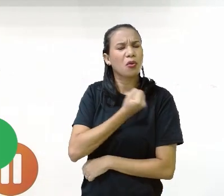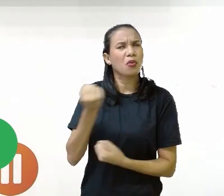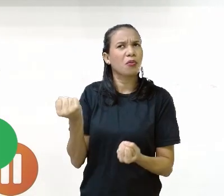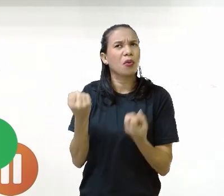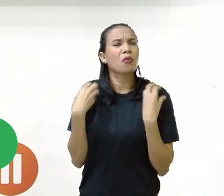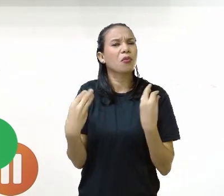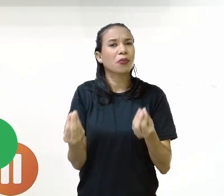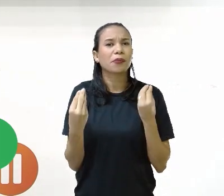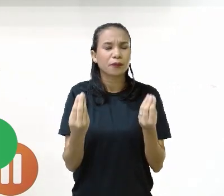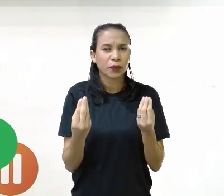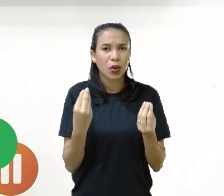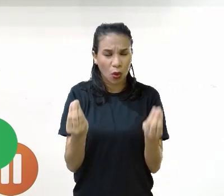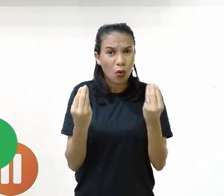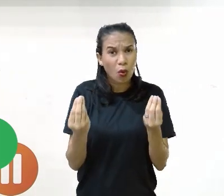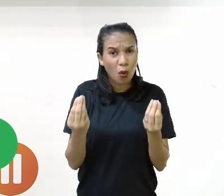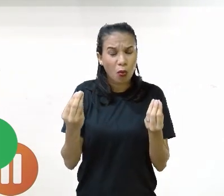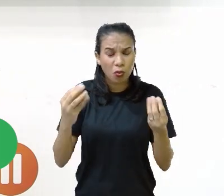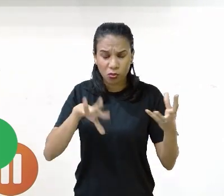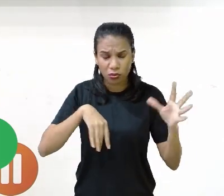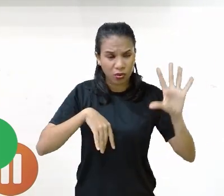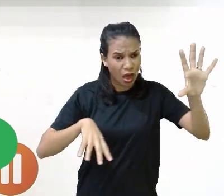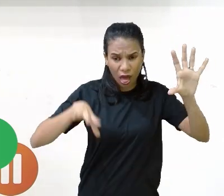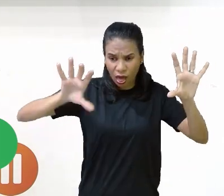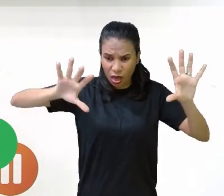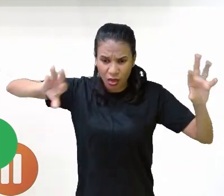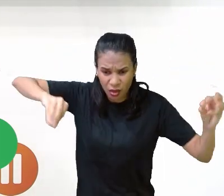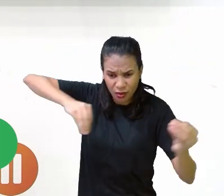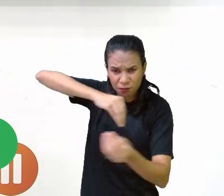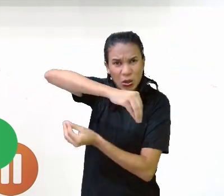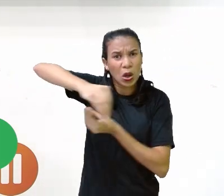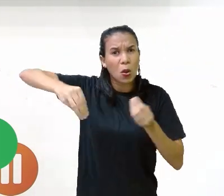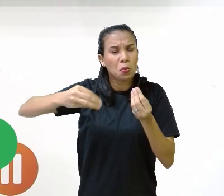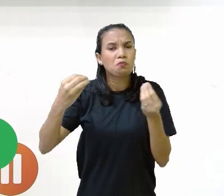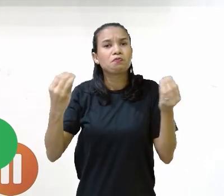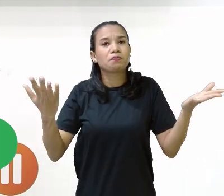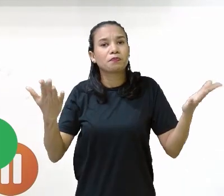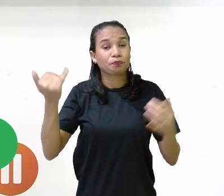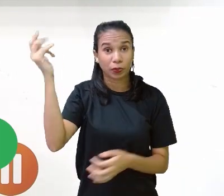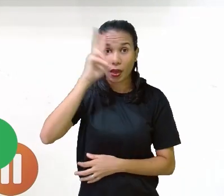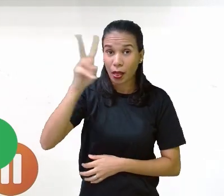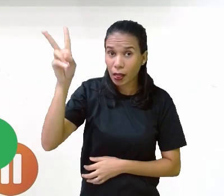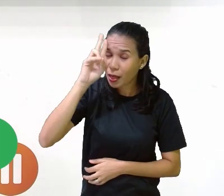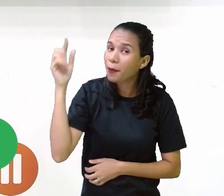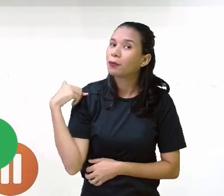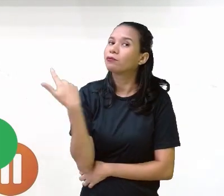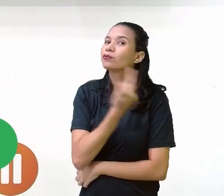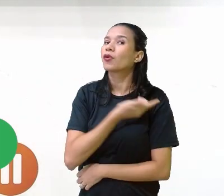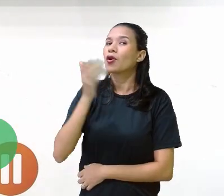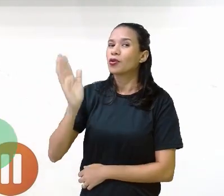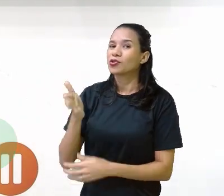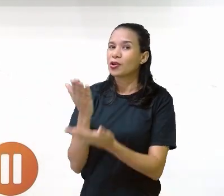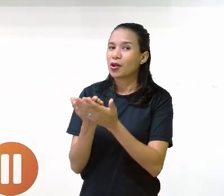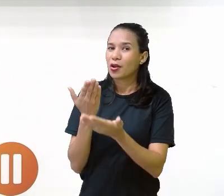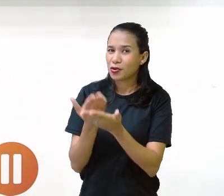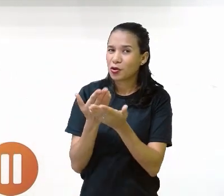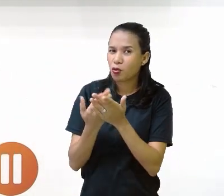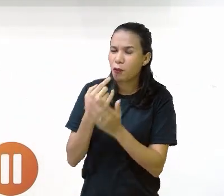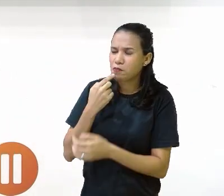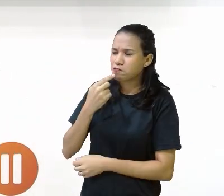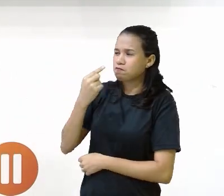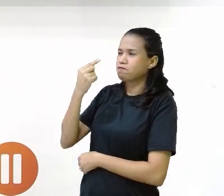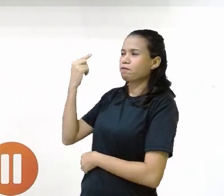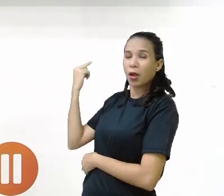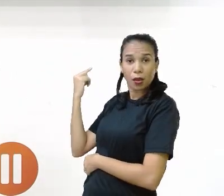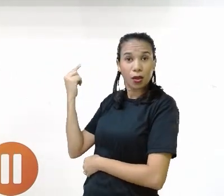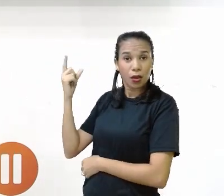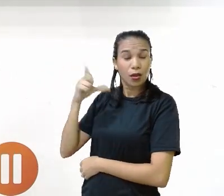Como é que a gente vai misturar um assunto com o outro? Lembra, a gente já estudou em aulas passadas